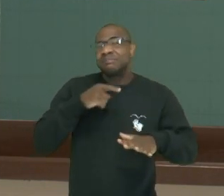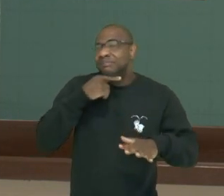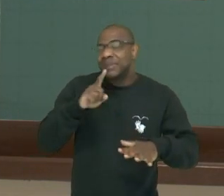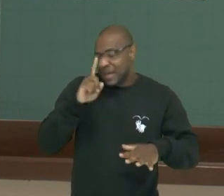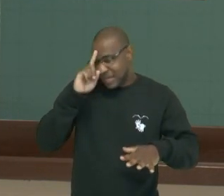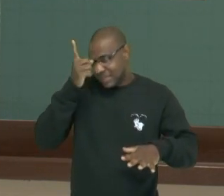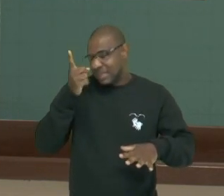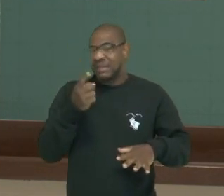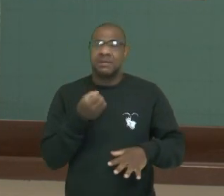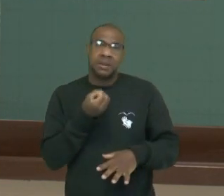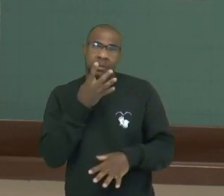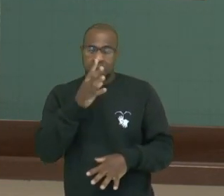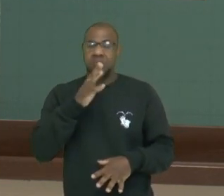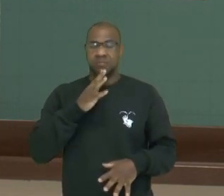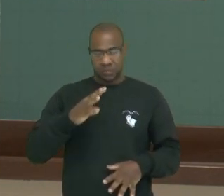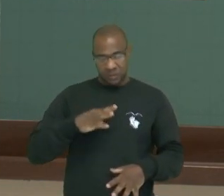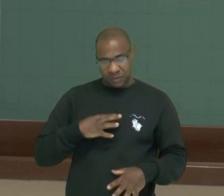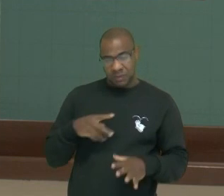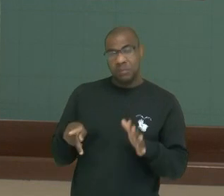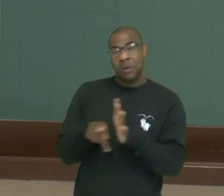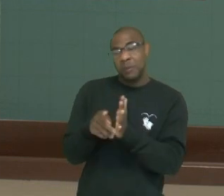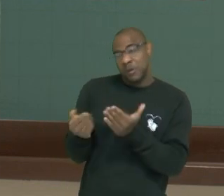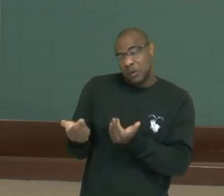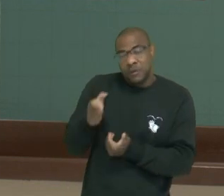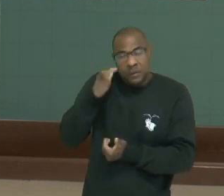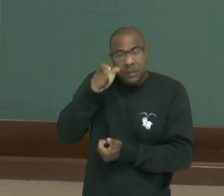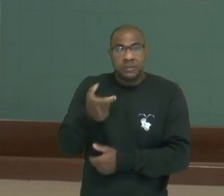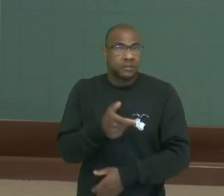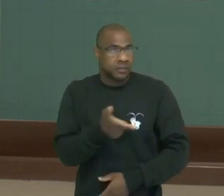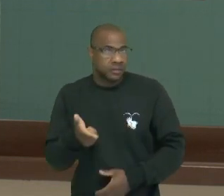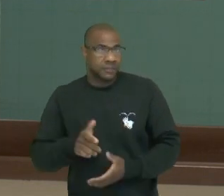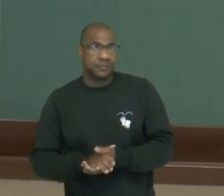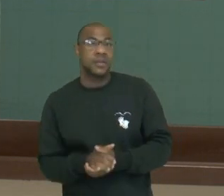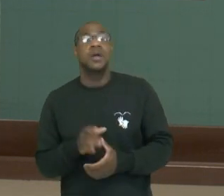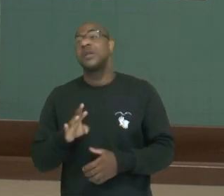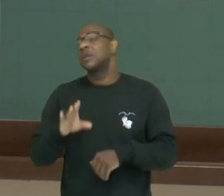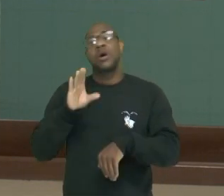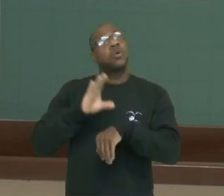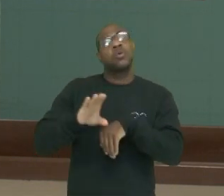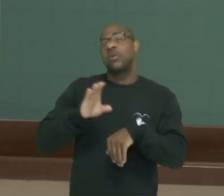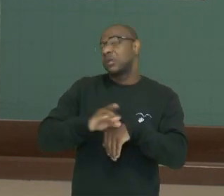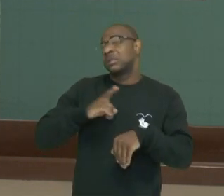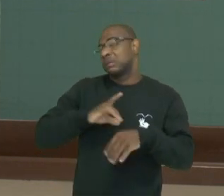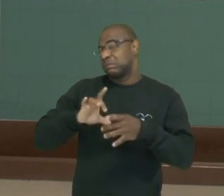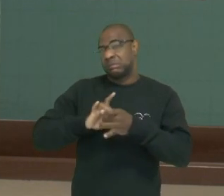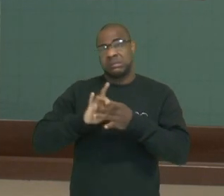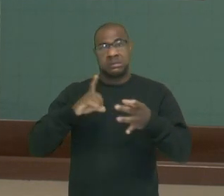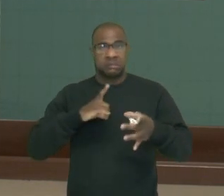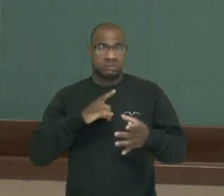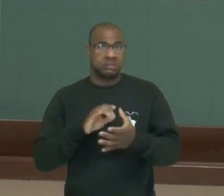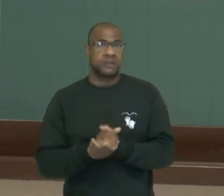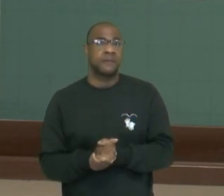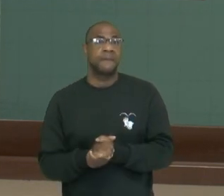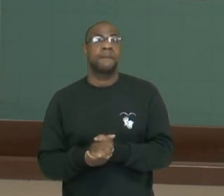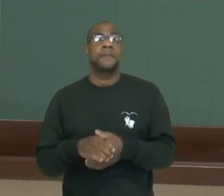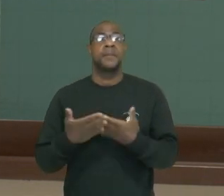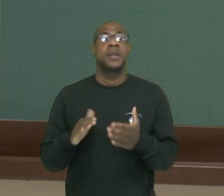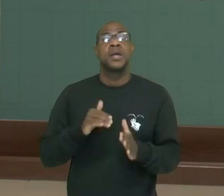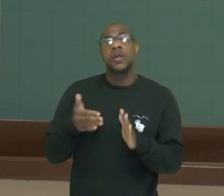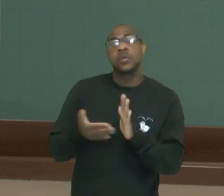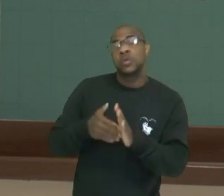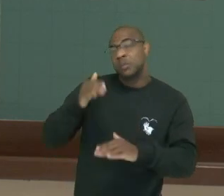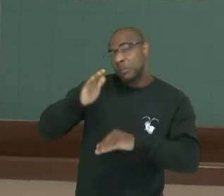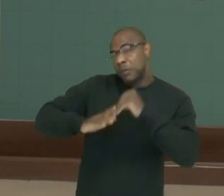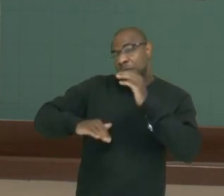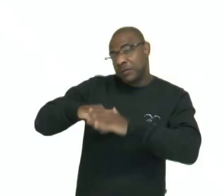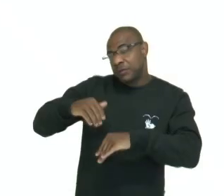do autoconhecimento, do interesse do jovem, apenas os cursos que estão disponíveis. Todo profissional terá